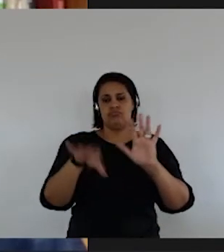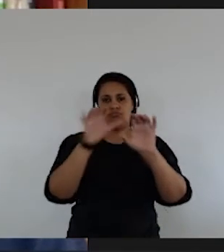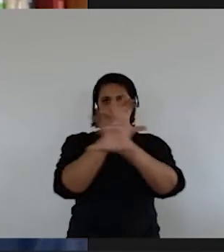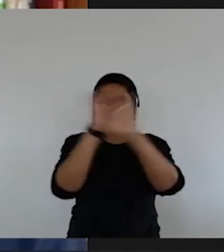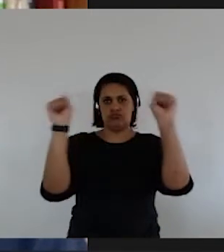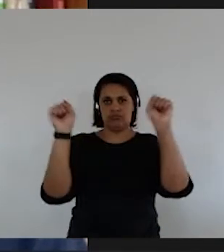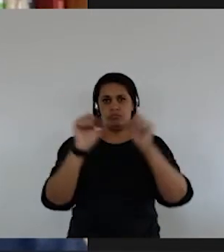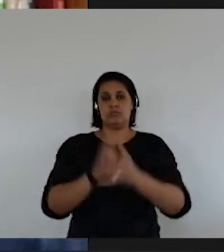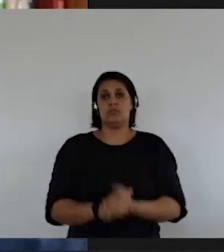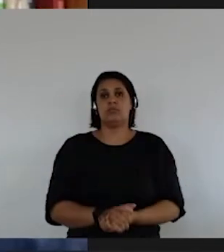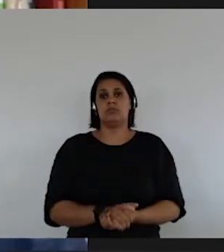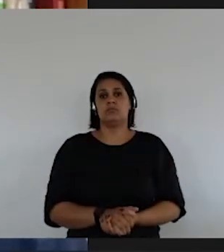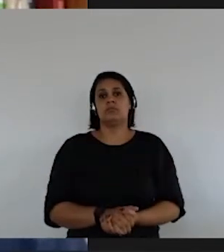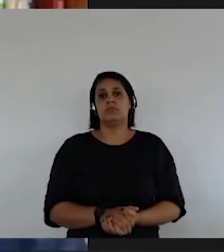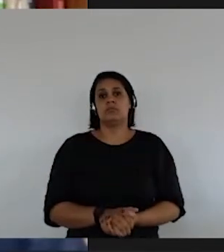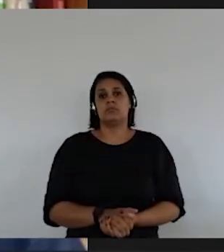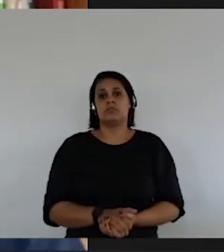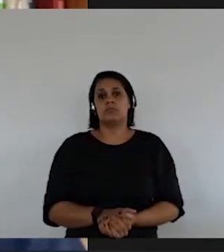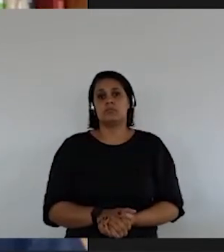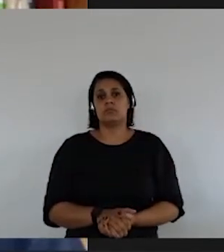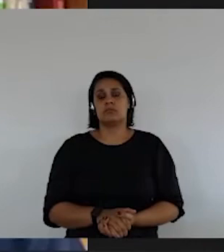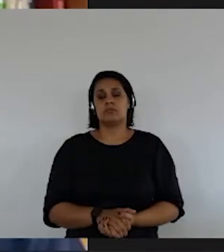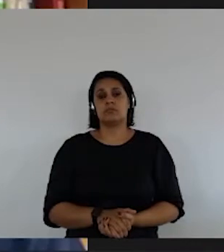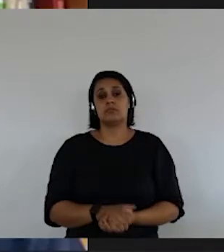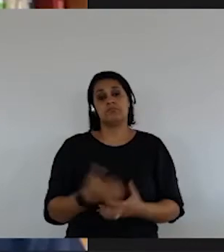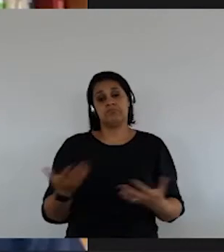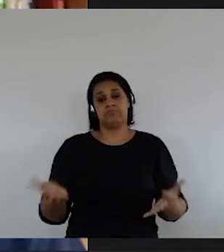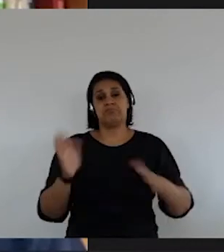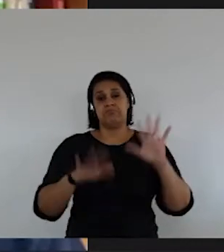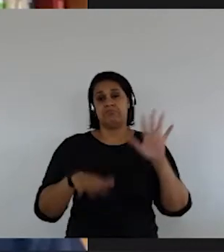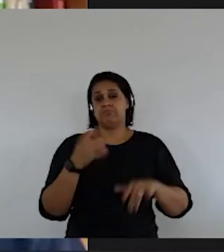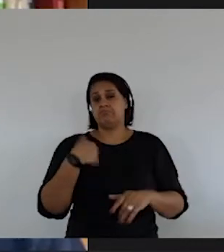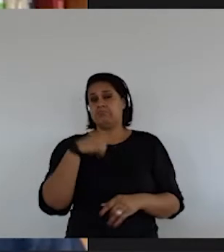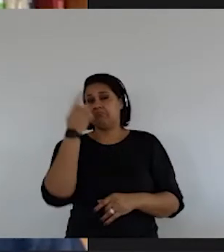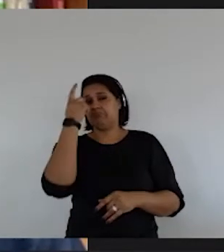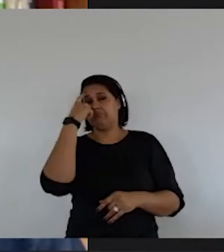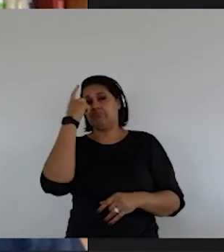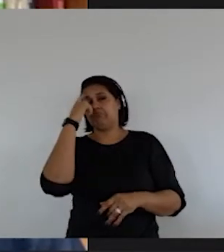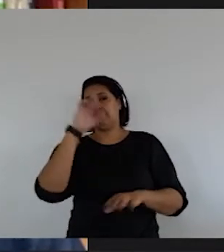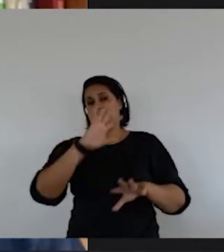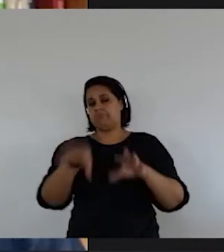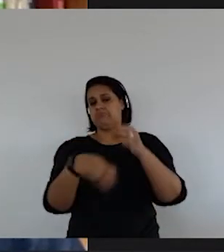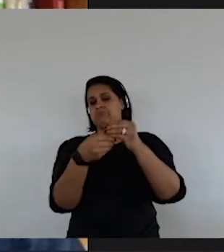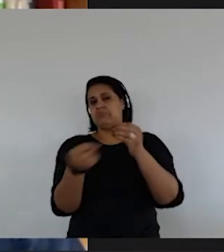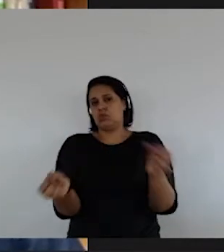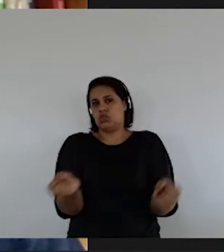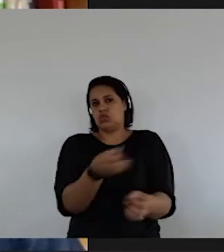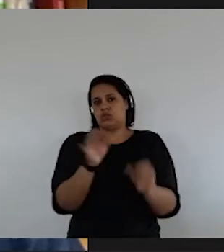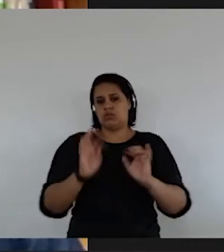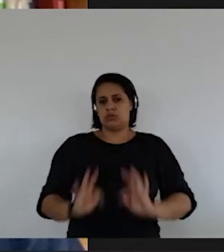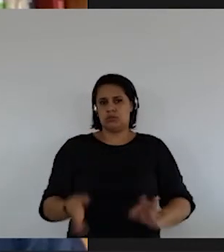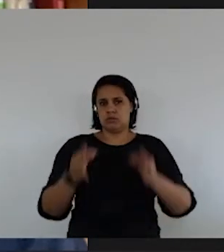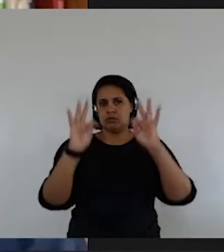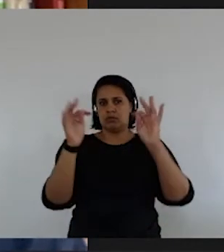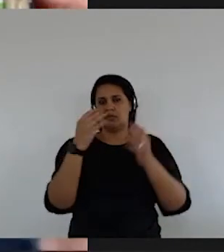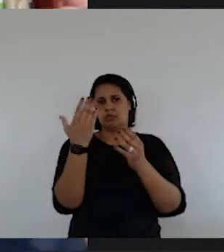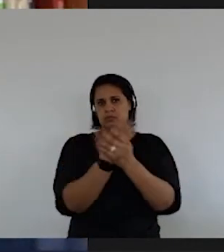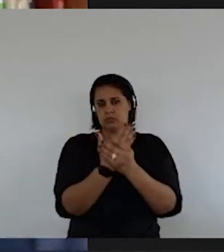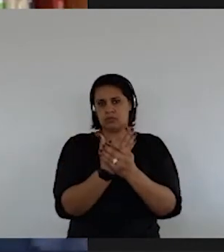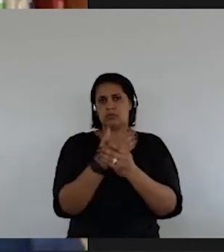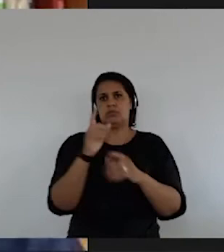tribunais. É curioso perceber que, muito embora a implementação de novas tecnologias ao processo tenham sido recebidas